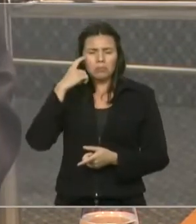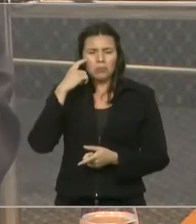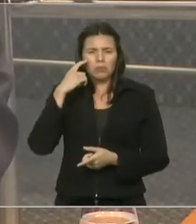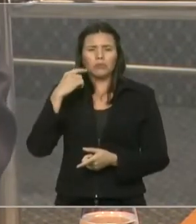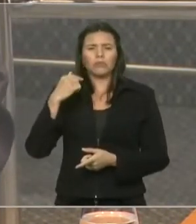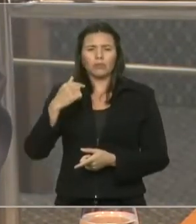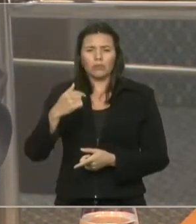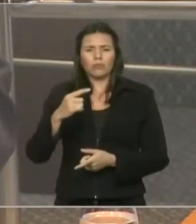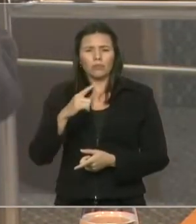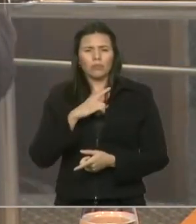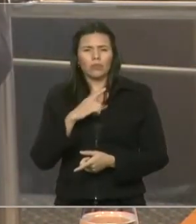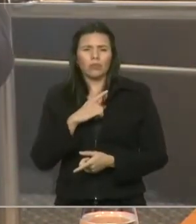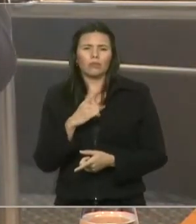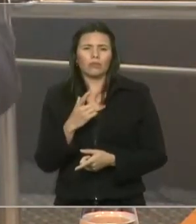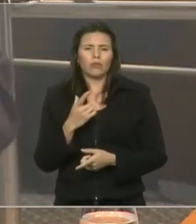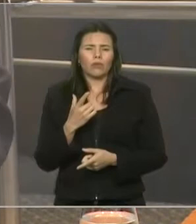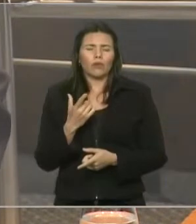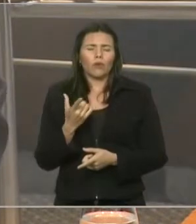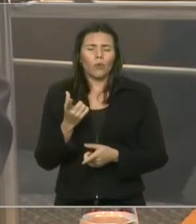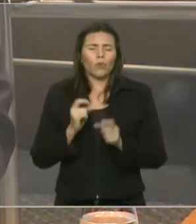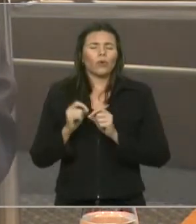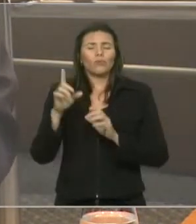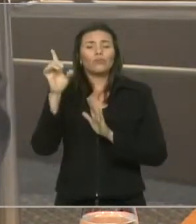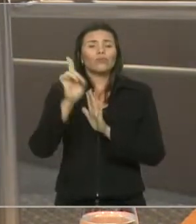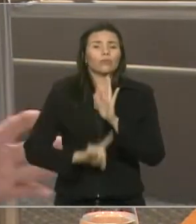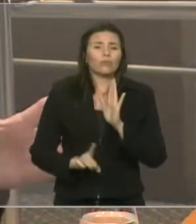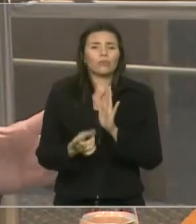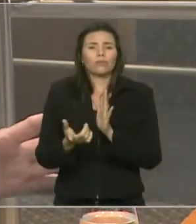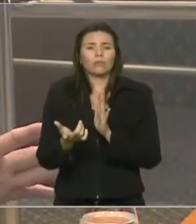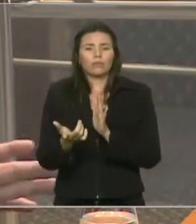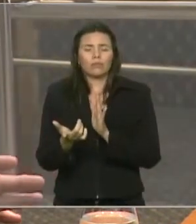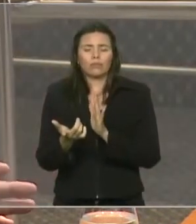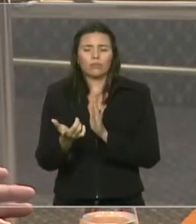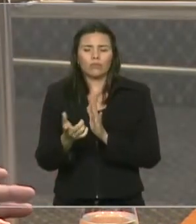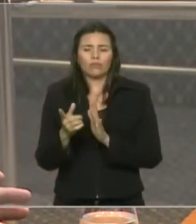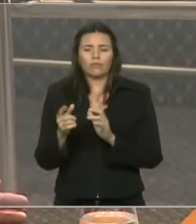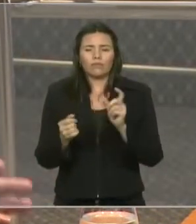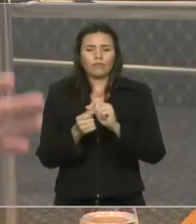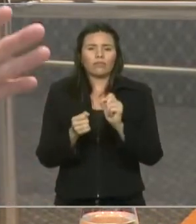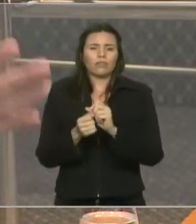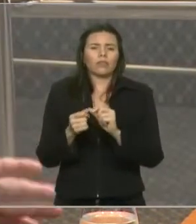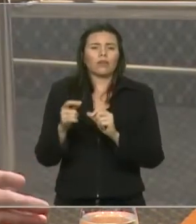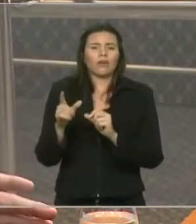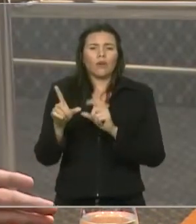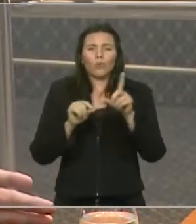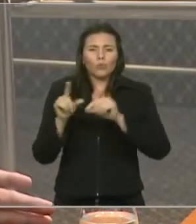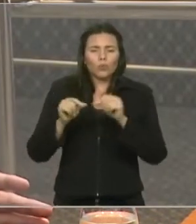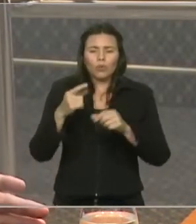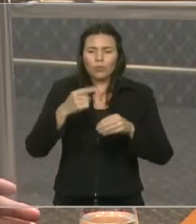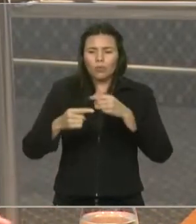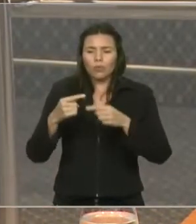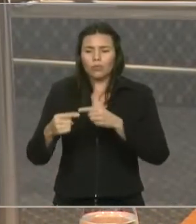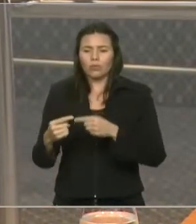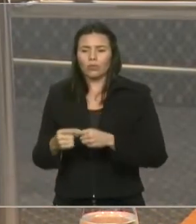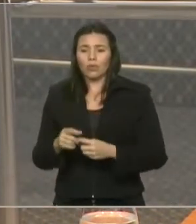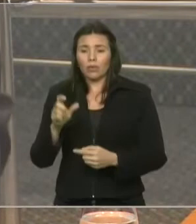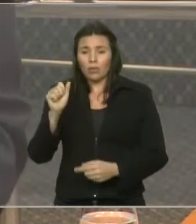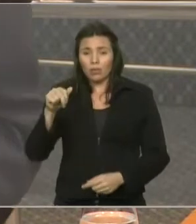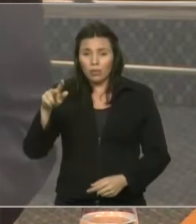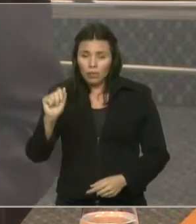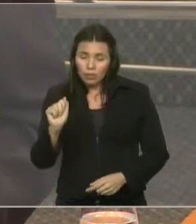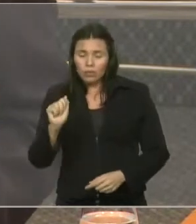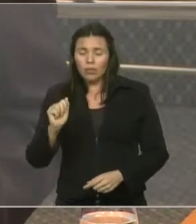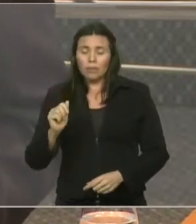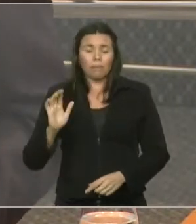as nossas opções políticas e as nossas votações. Ana já prometeu me ajudar. Rogério prometeu me ajudar. Márcio